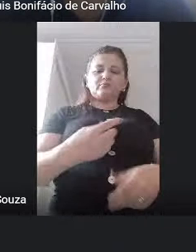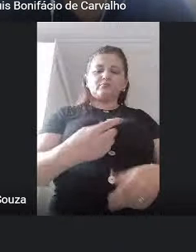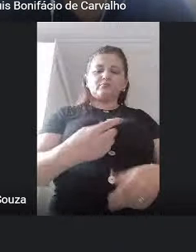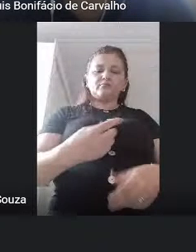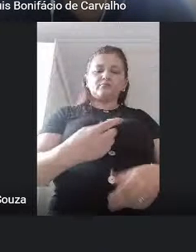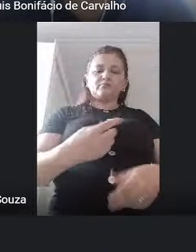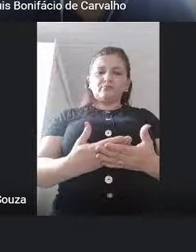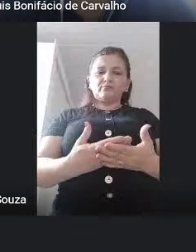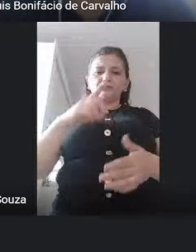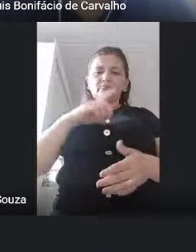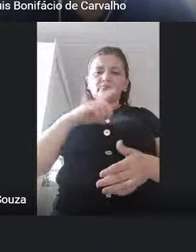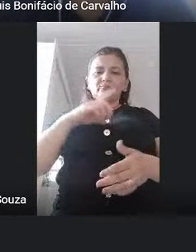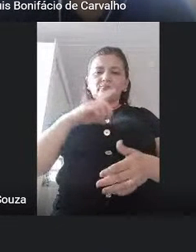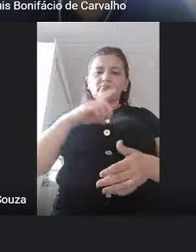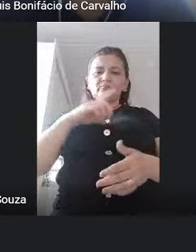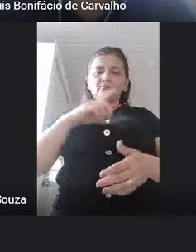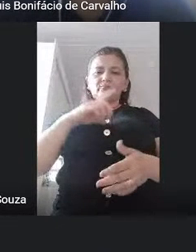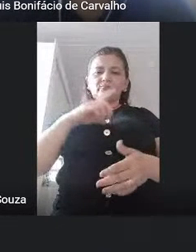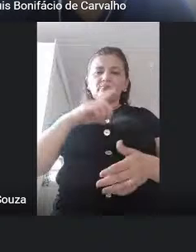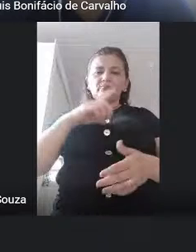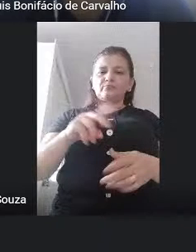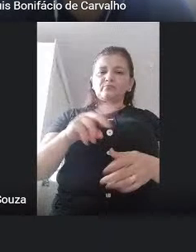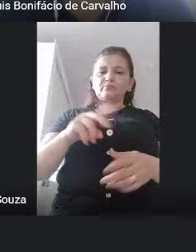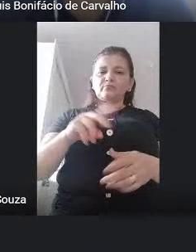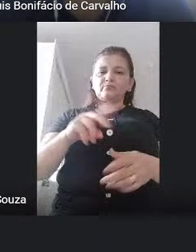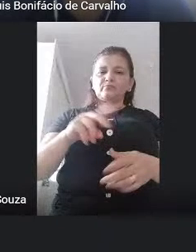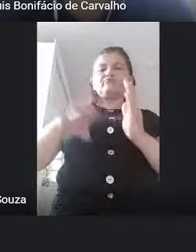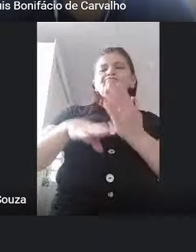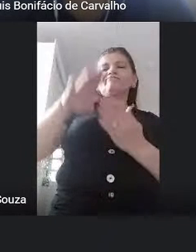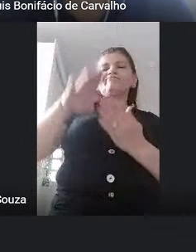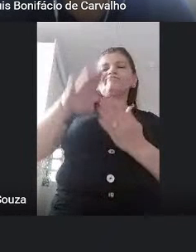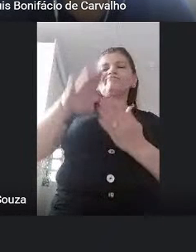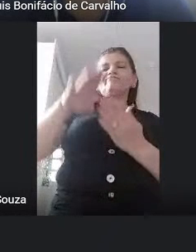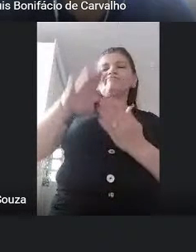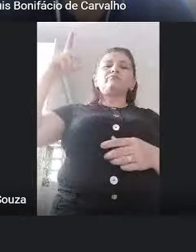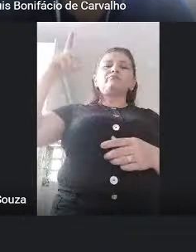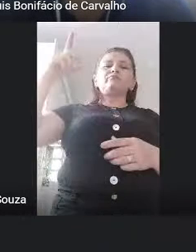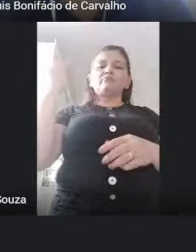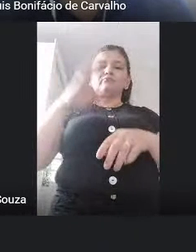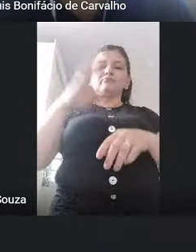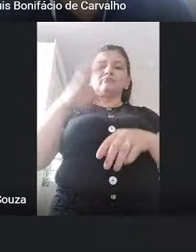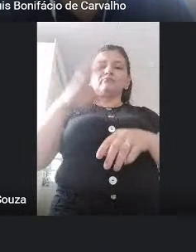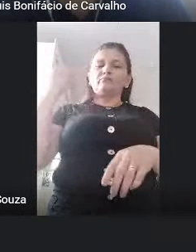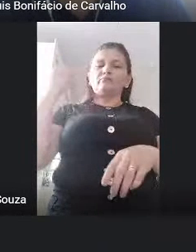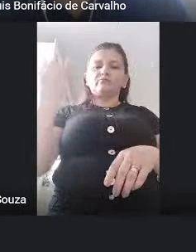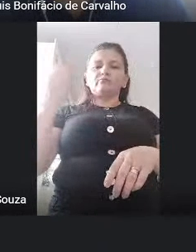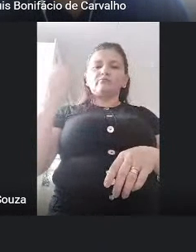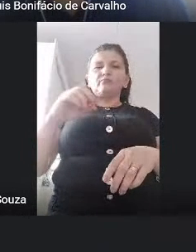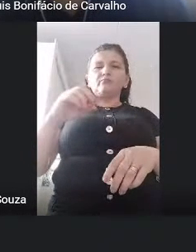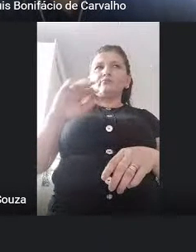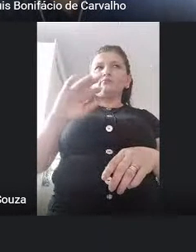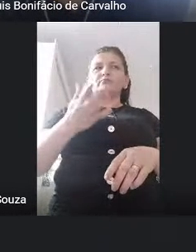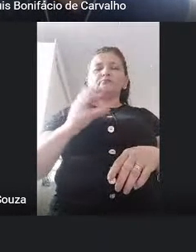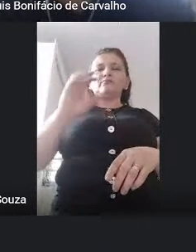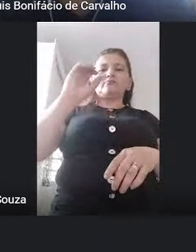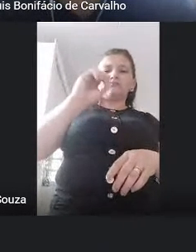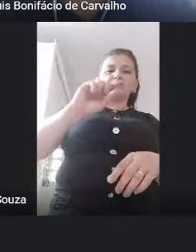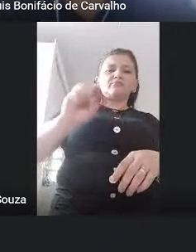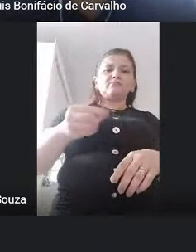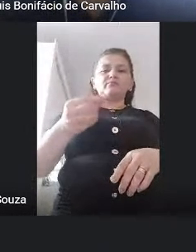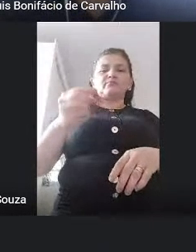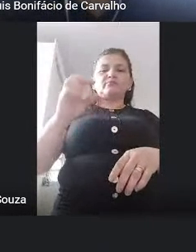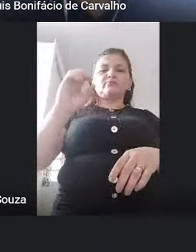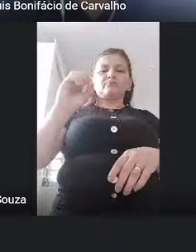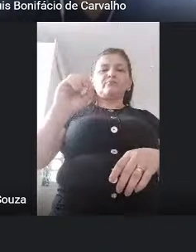gente vai ver que tem uma prevalência não muito alta, mas tem uma prevalência importante, em torno de 0,5% na população em